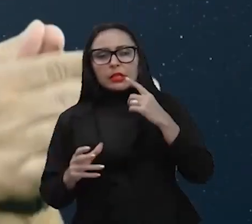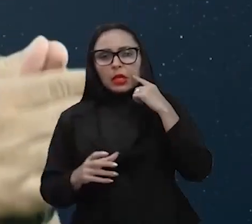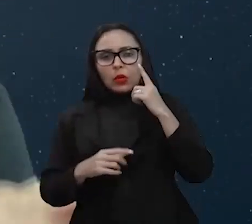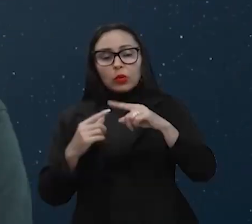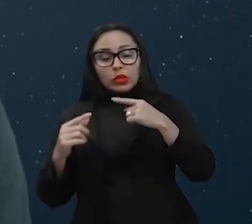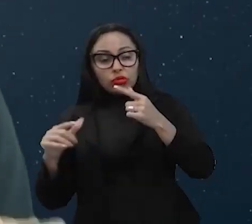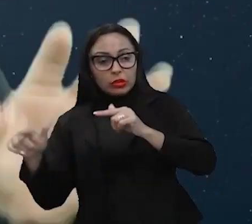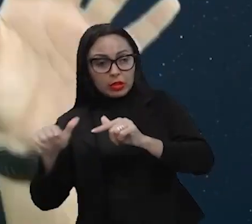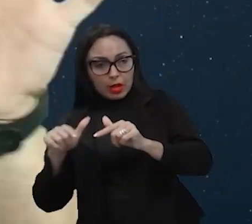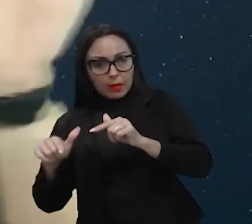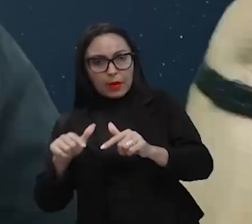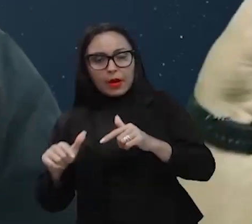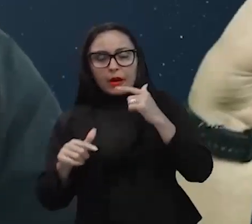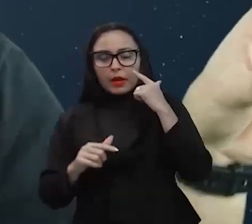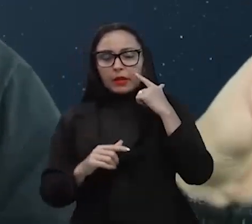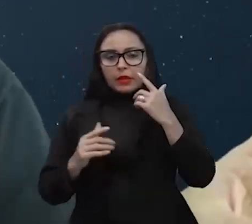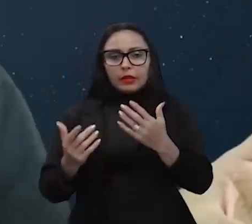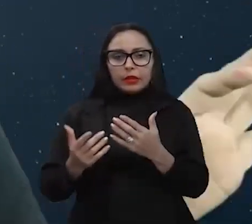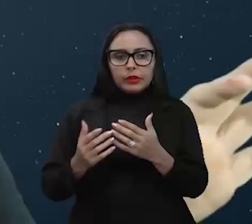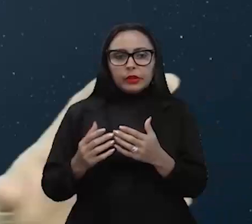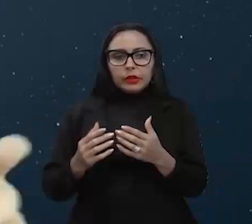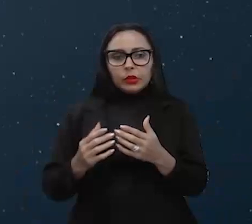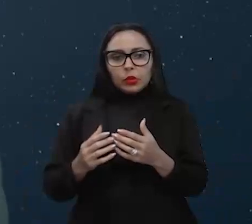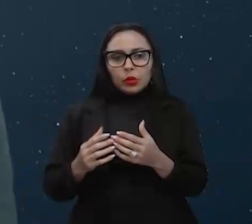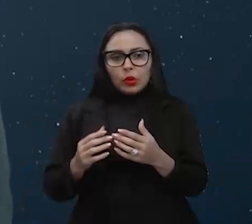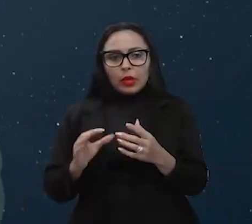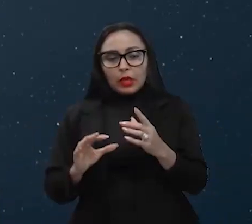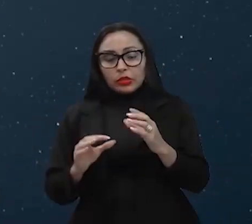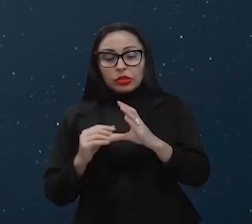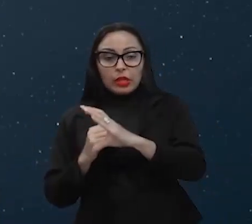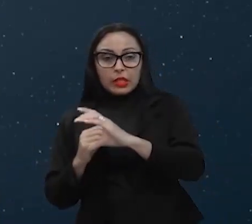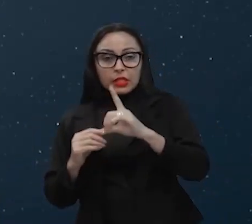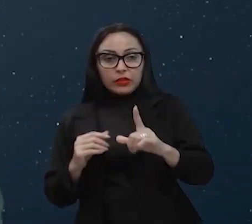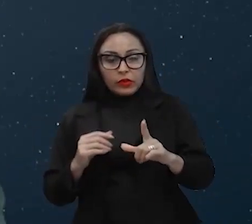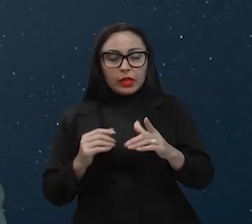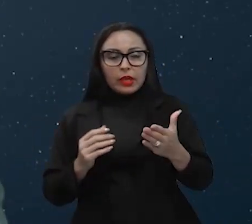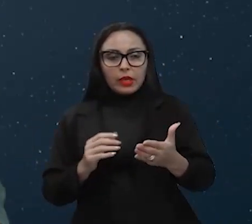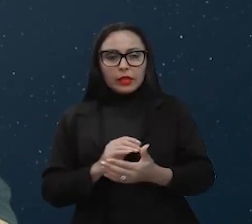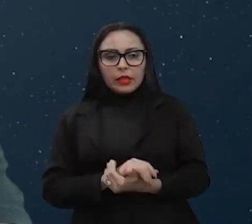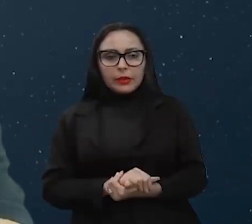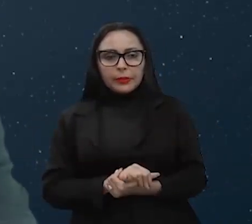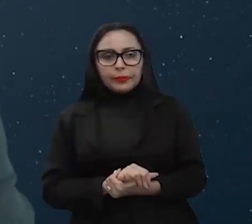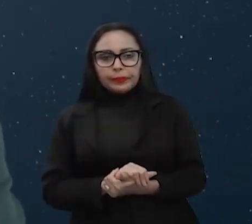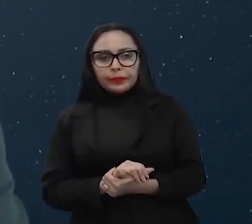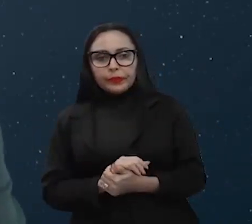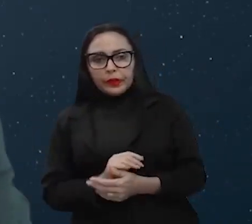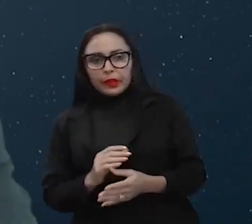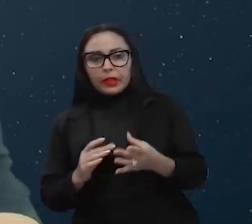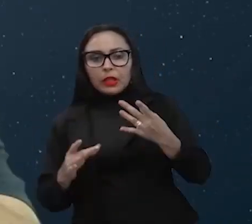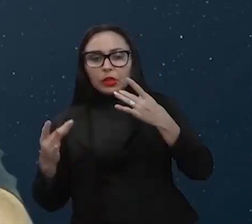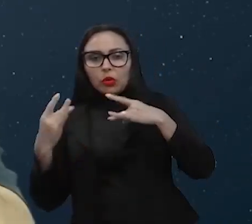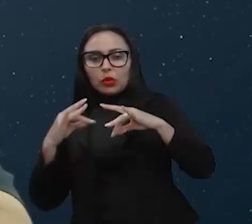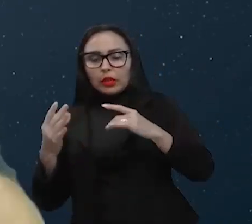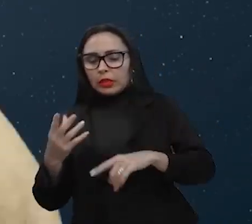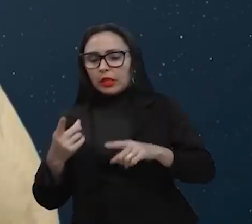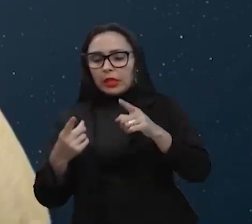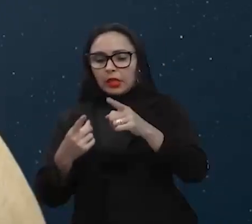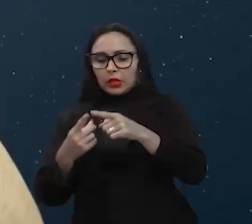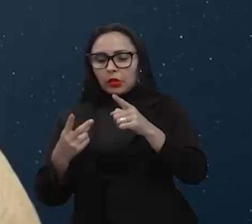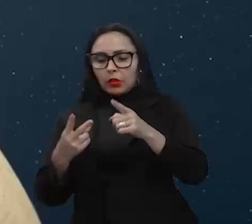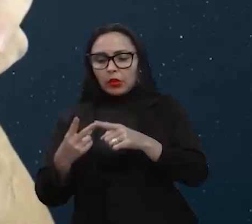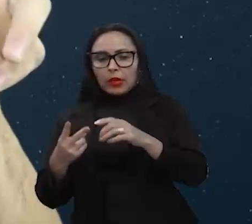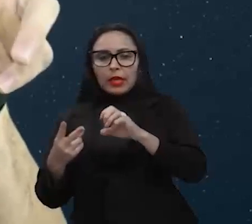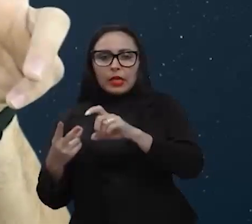as glândulas, a gente vai classificar essas glândulas em endócrinas, exócrinas e